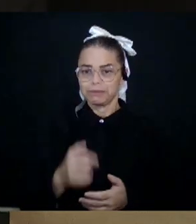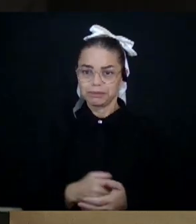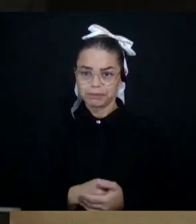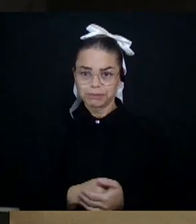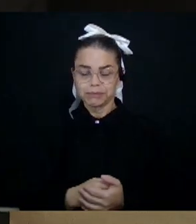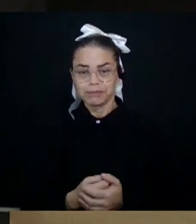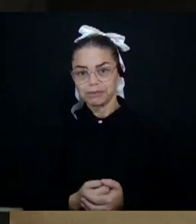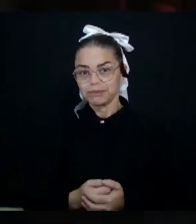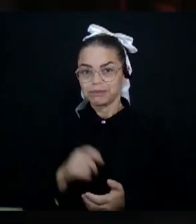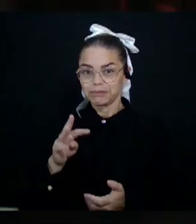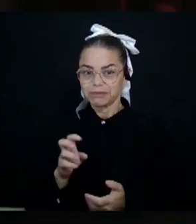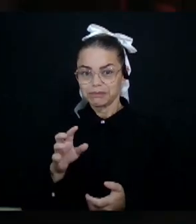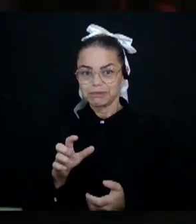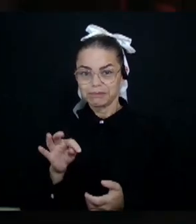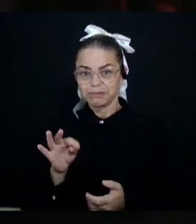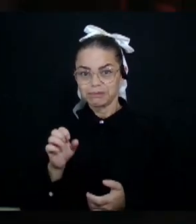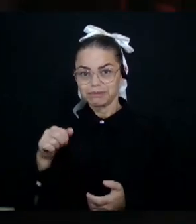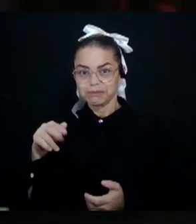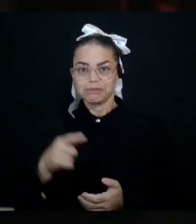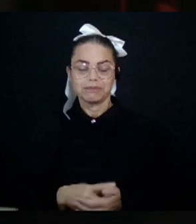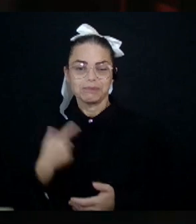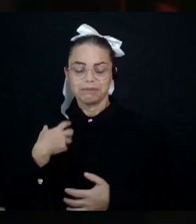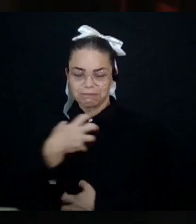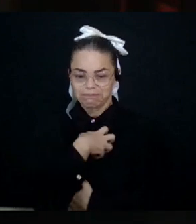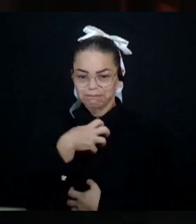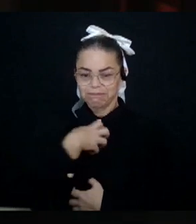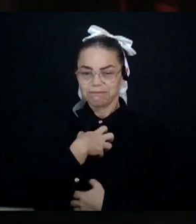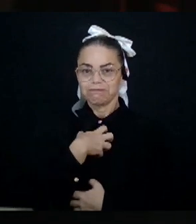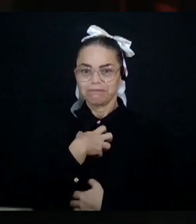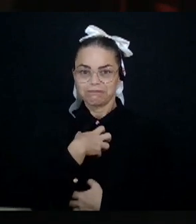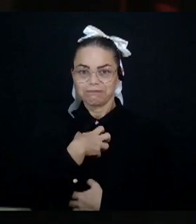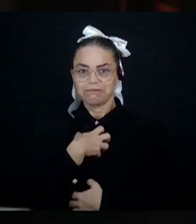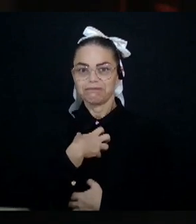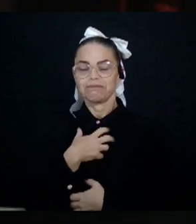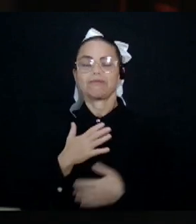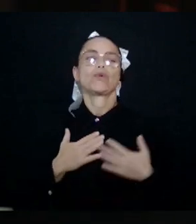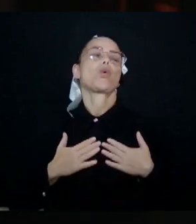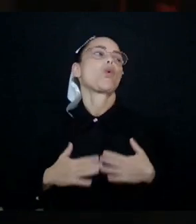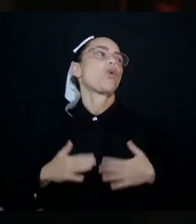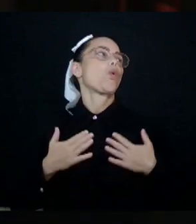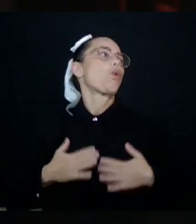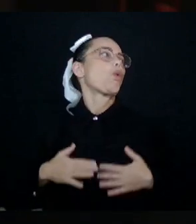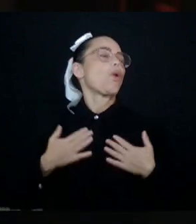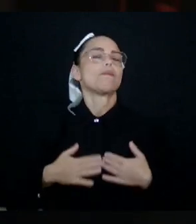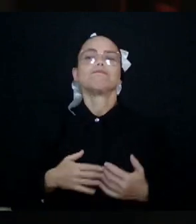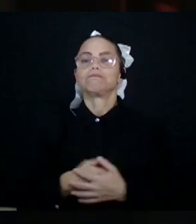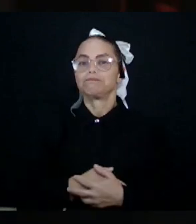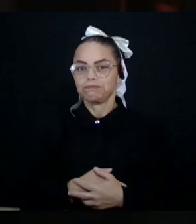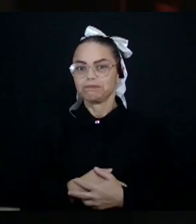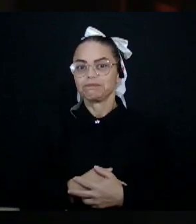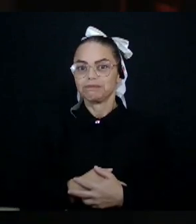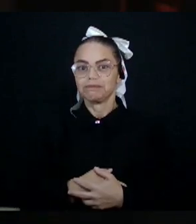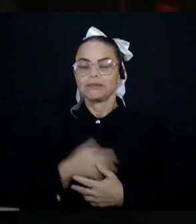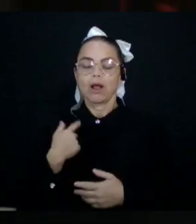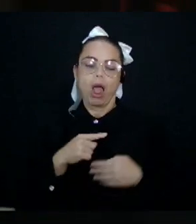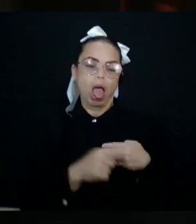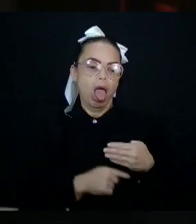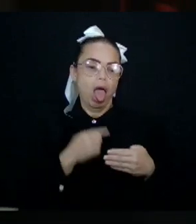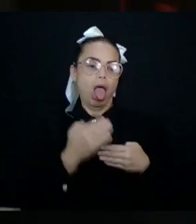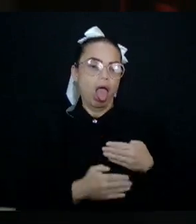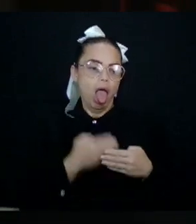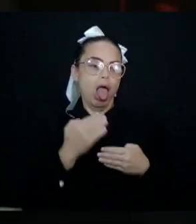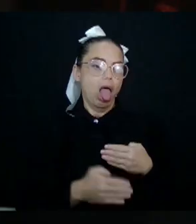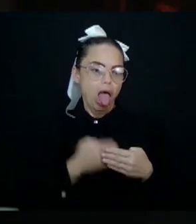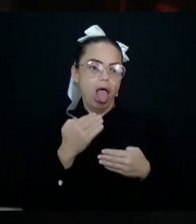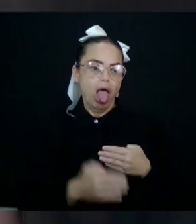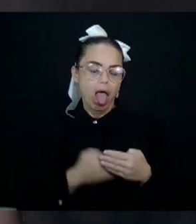Wellington muito bem trouxe, faz a gente sentir que de repente a gente relaxar, descansar, a gente está procrastinando, a gente está